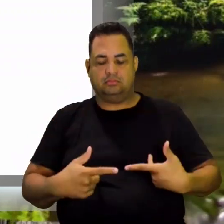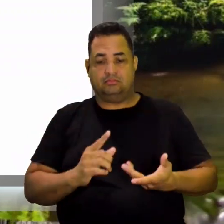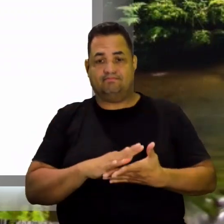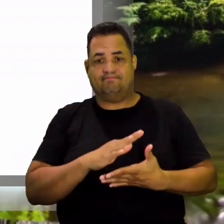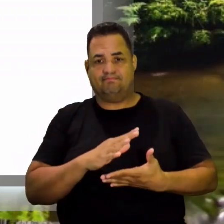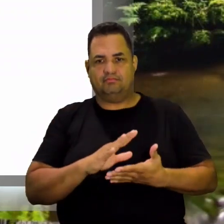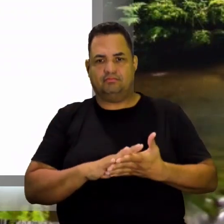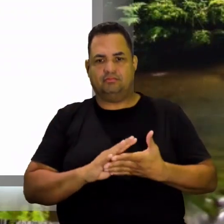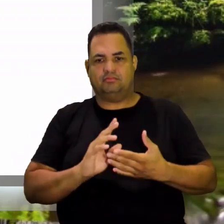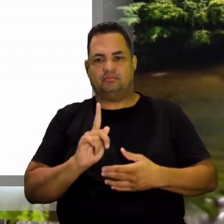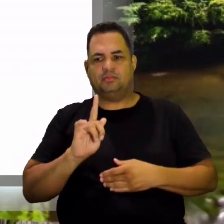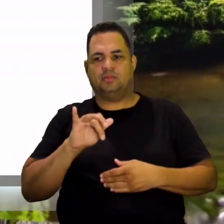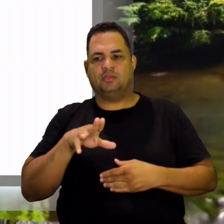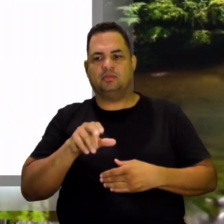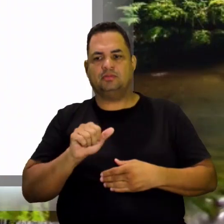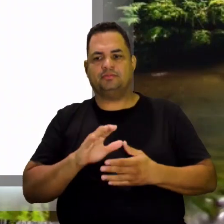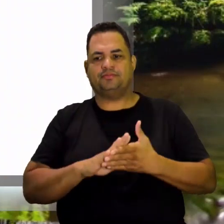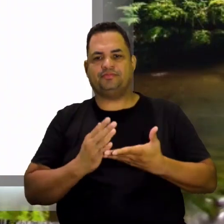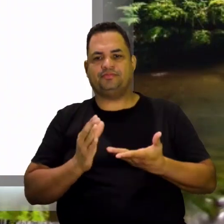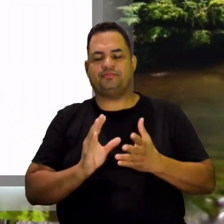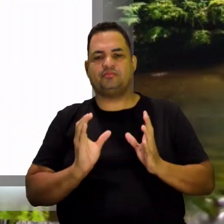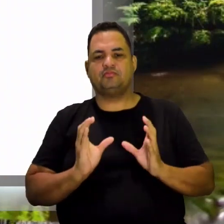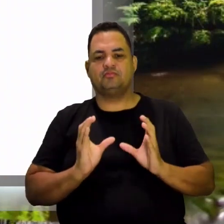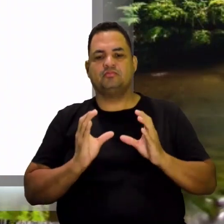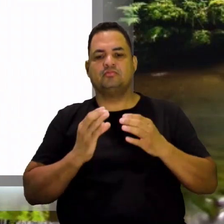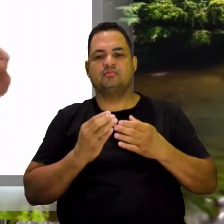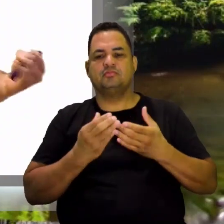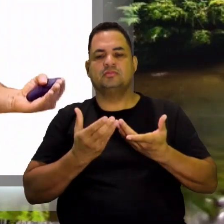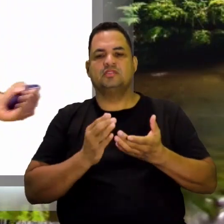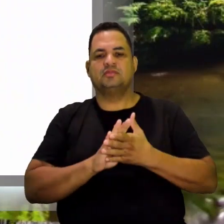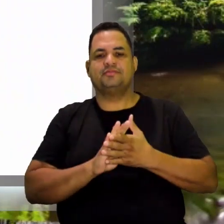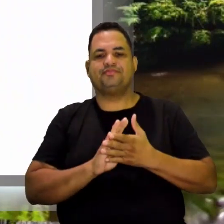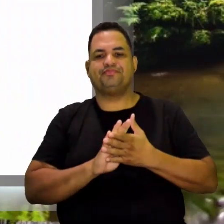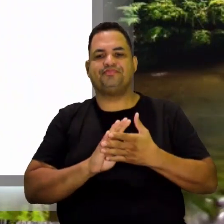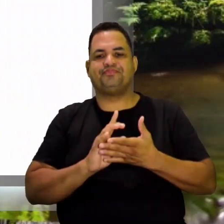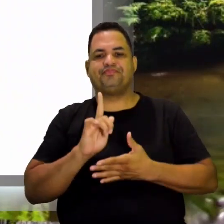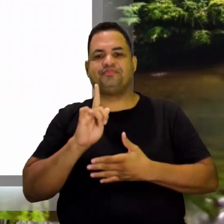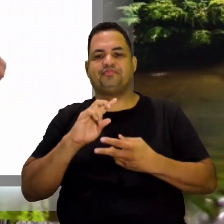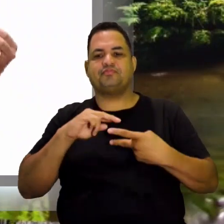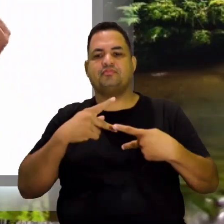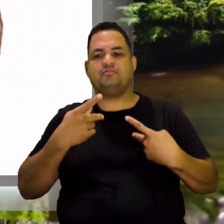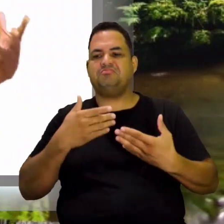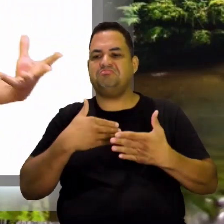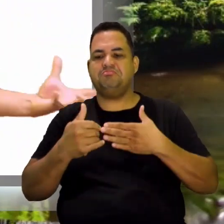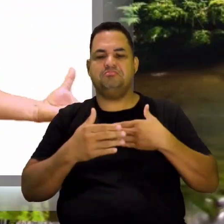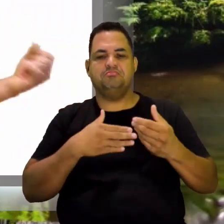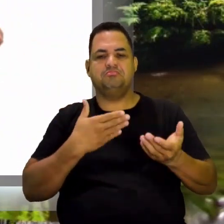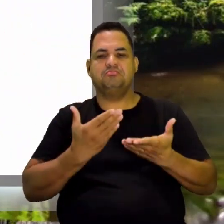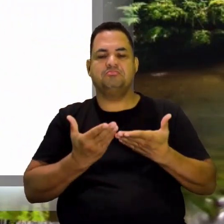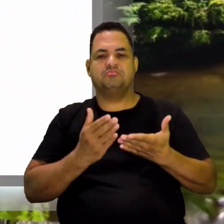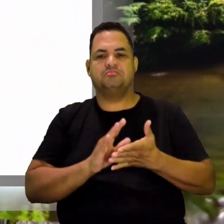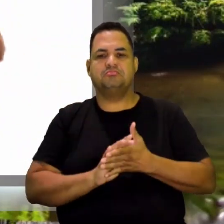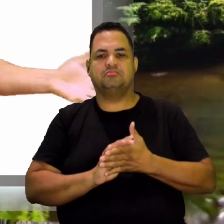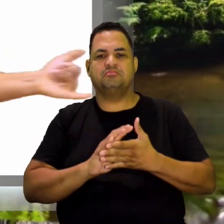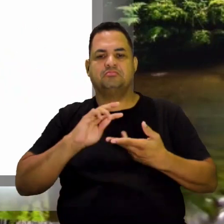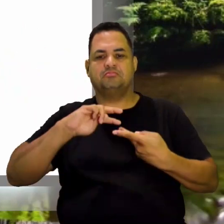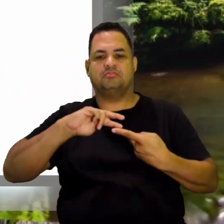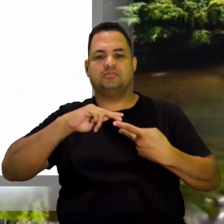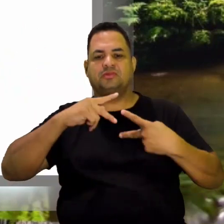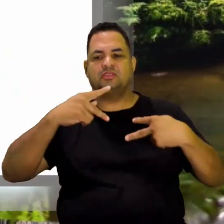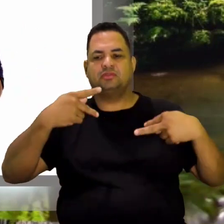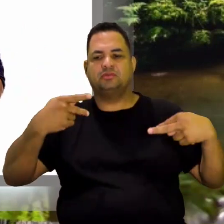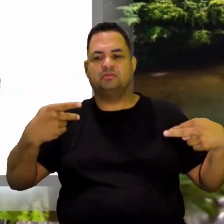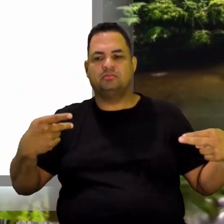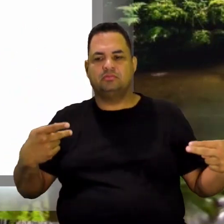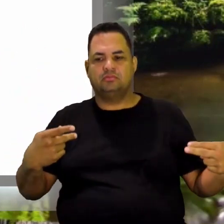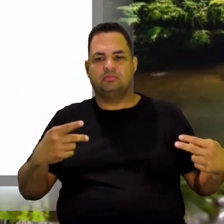né? Mas o genoma como um todo, ele é o conjunto de DNA de qualquer espécie. tem o genoma de uma bactéria,